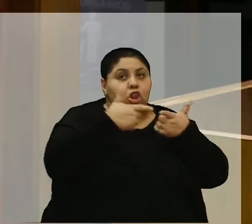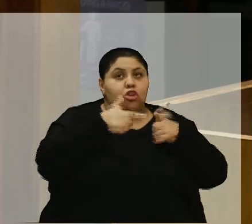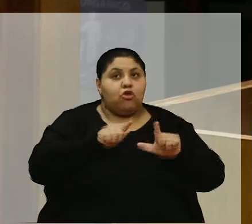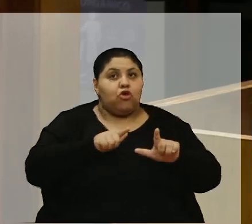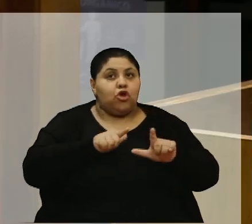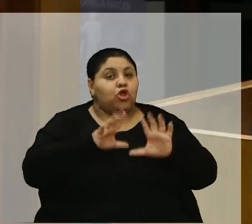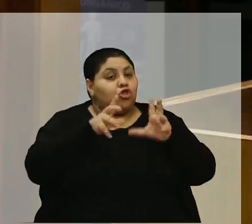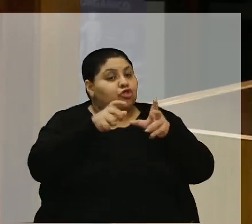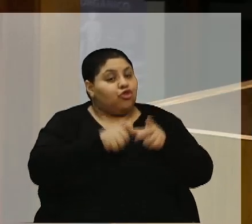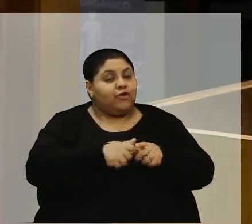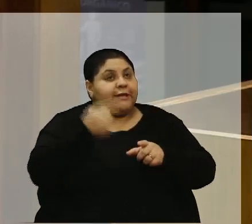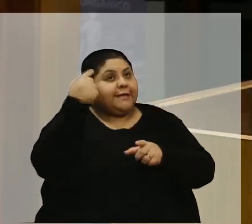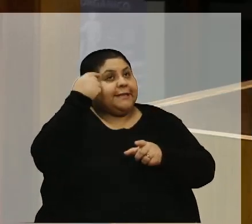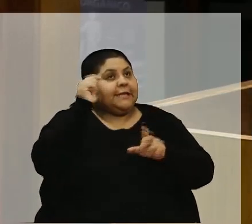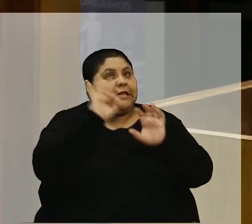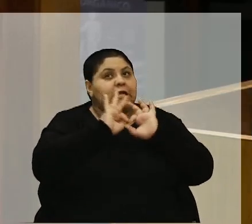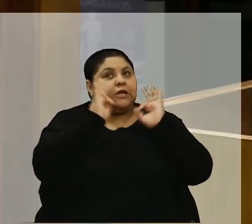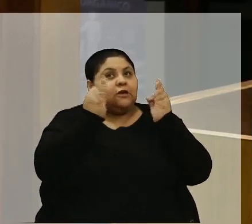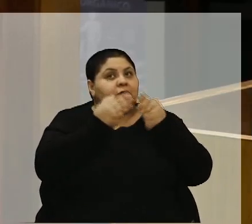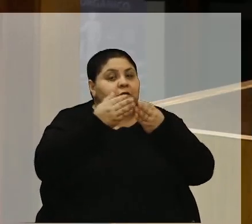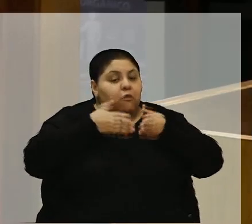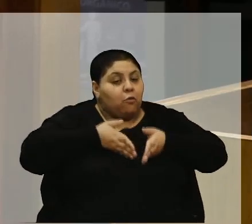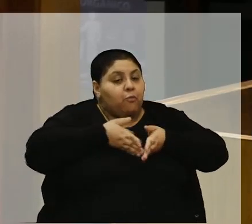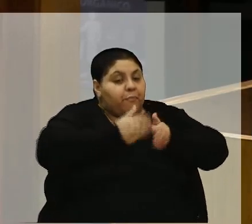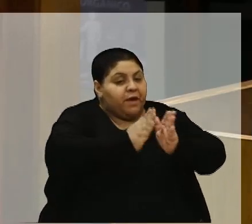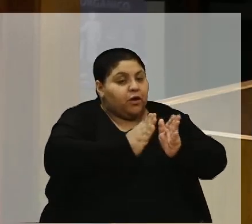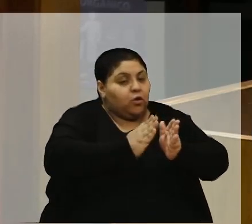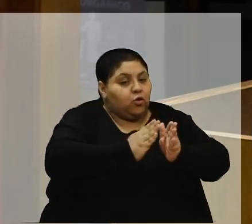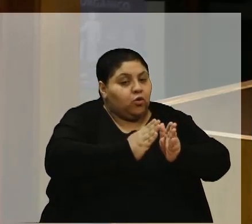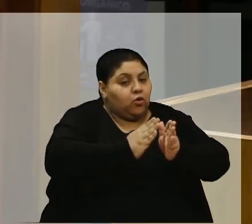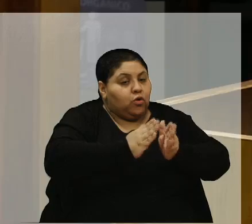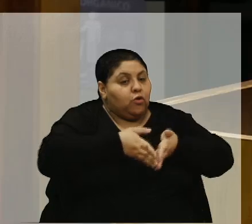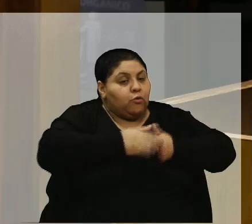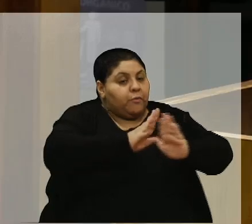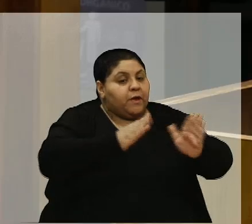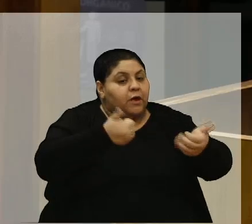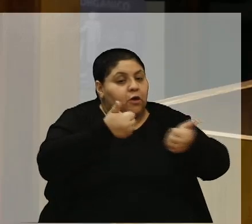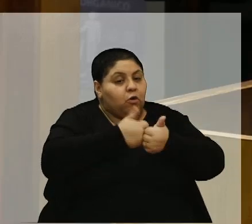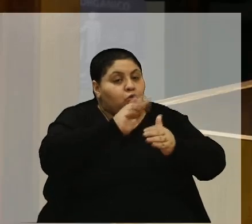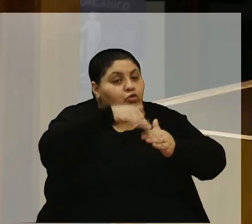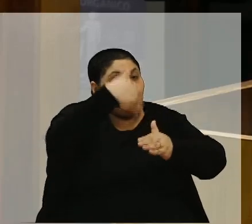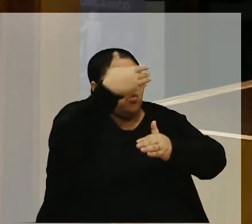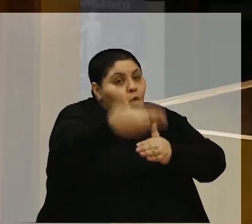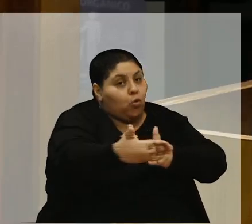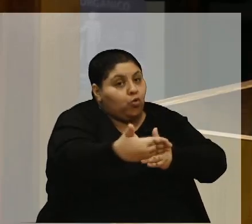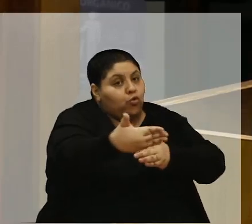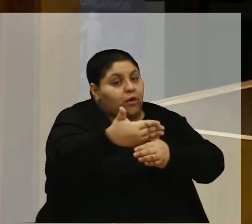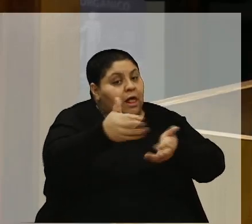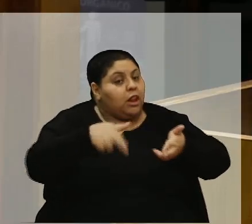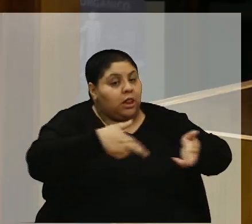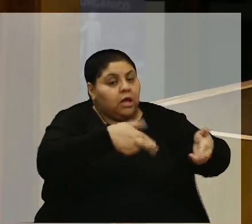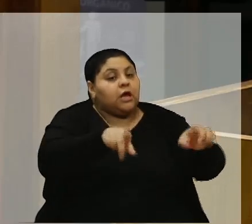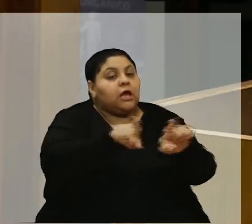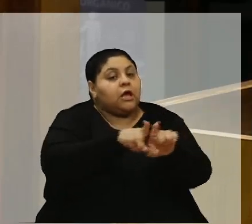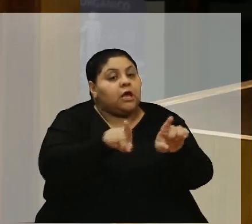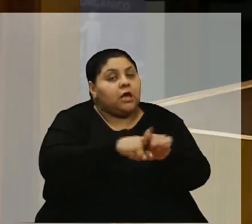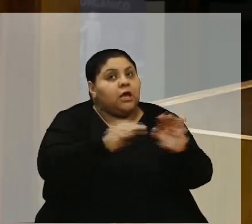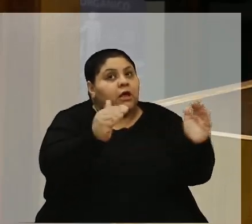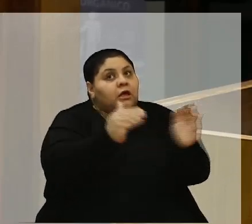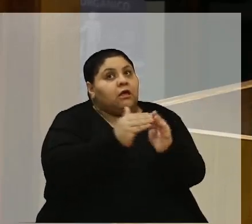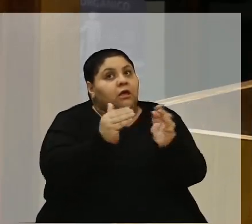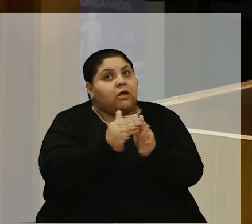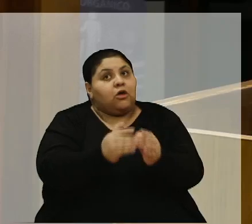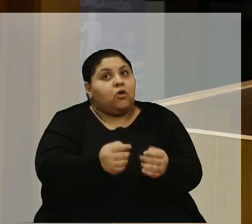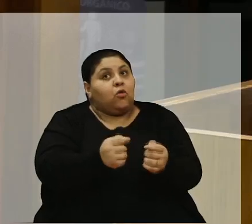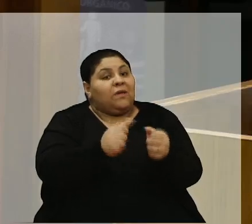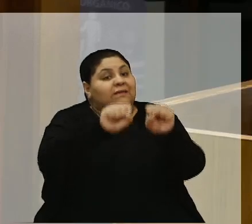famílias que moram no Beco do Xamixunga ou do outro lado do rio, no Reolon, e que estão com as casas prestes